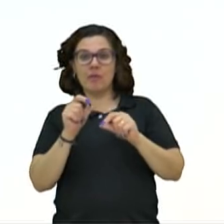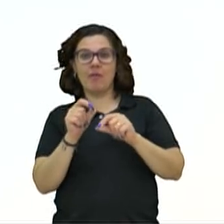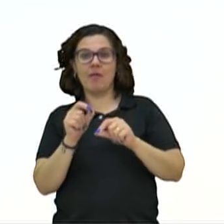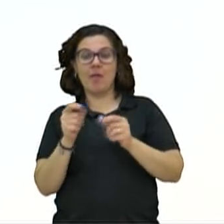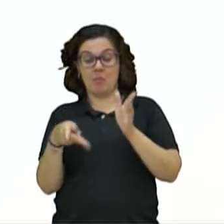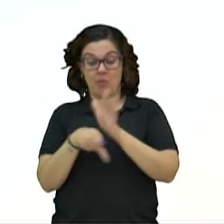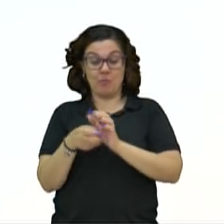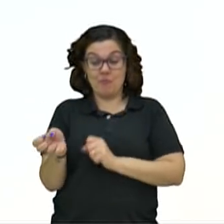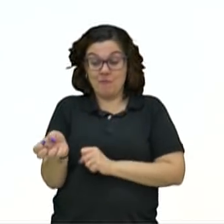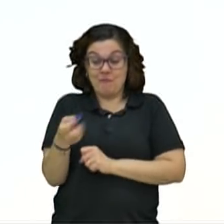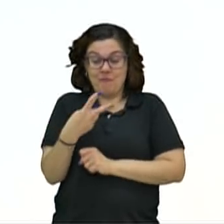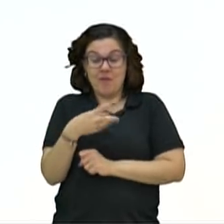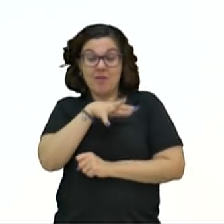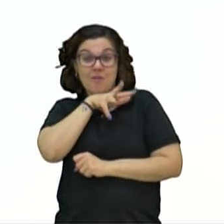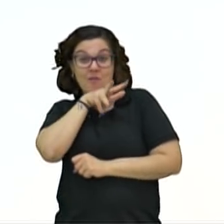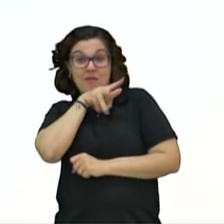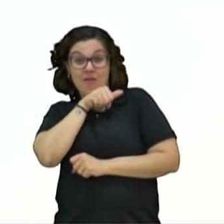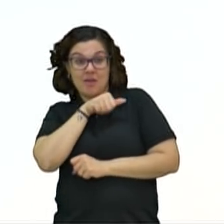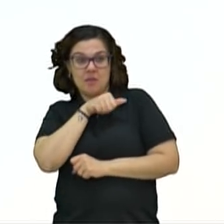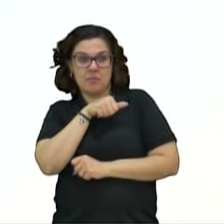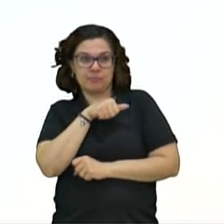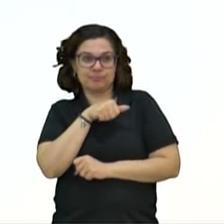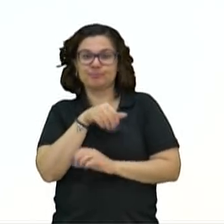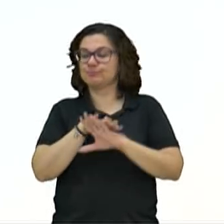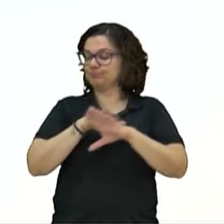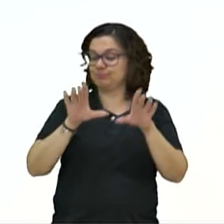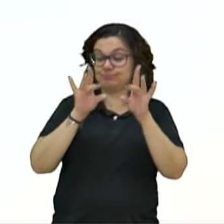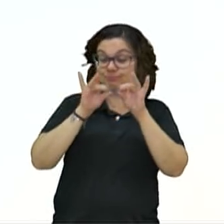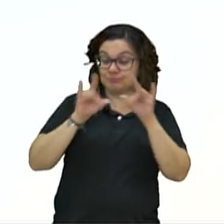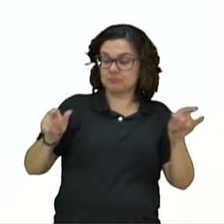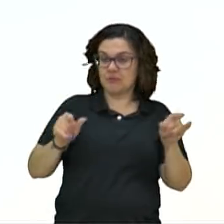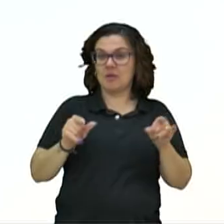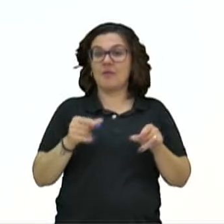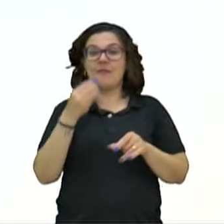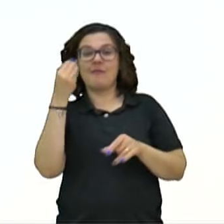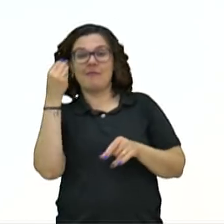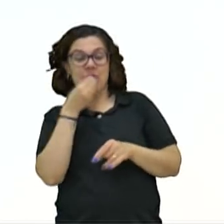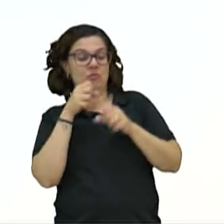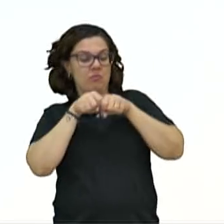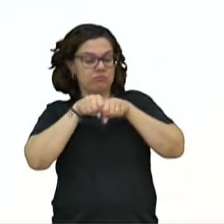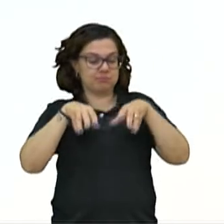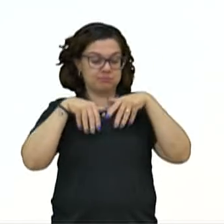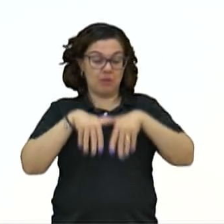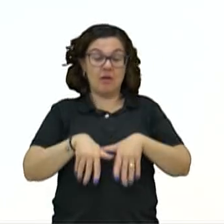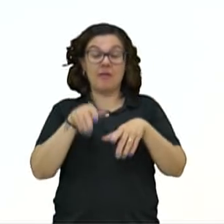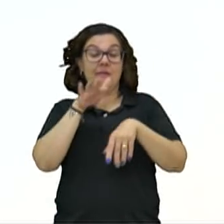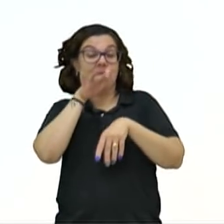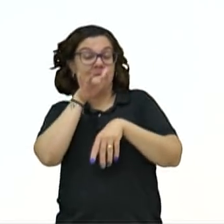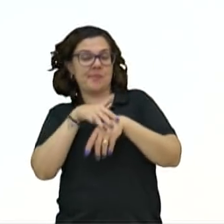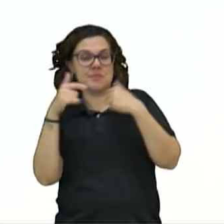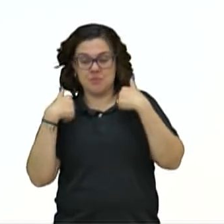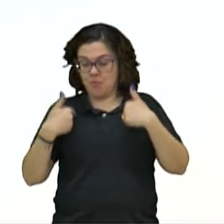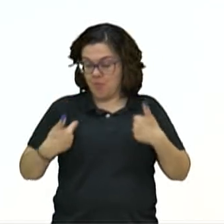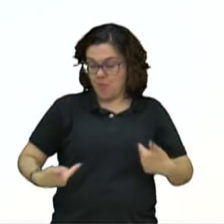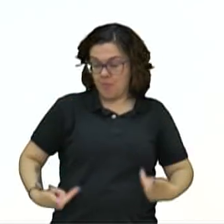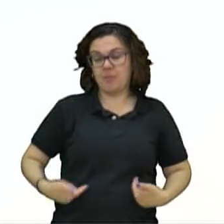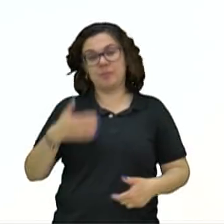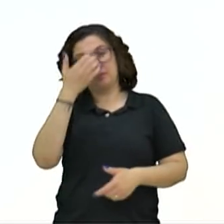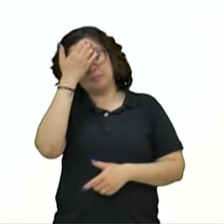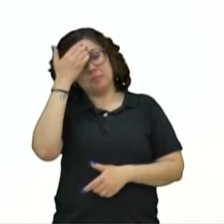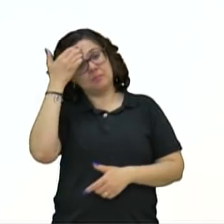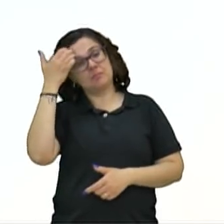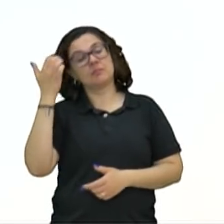ali, o veneno do animal, deixe de agir, deixe de contaminar, deixe de afetar os órgãos do corpo